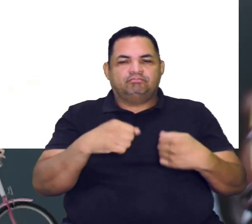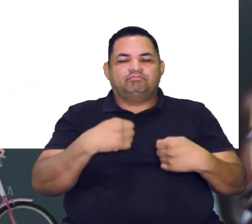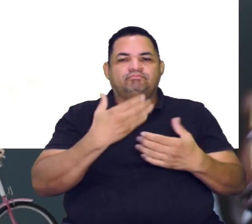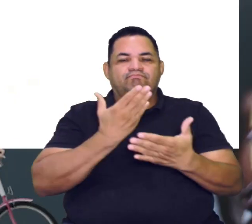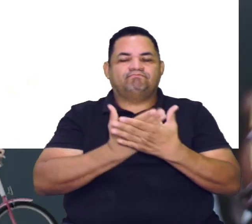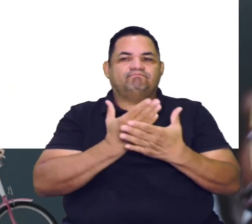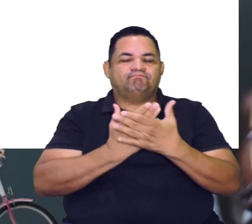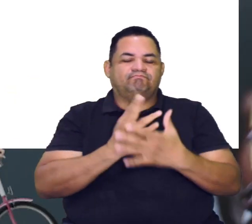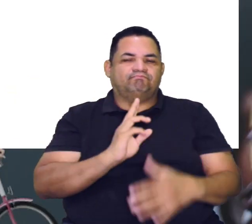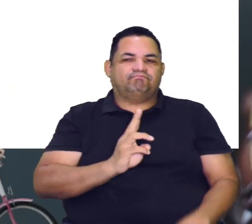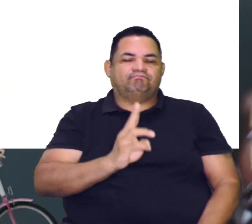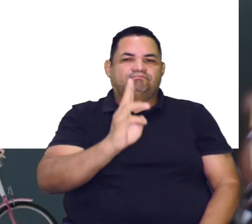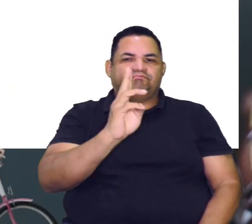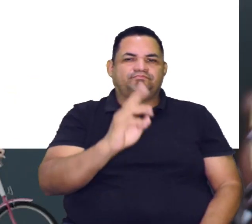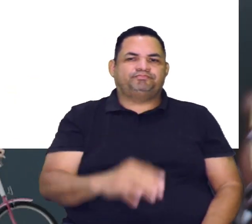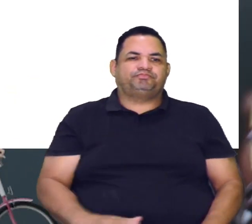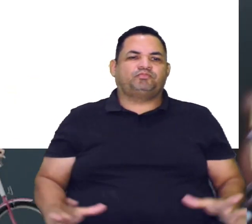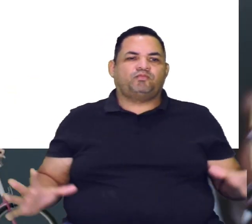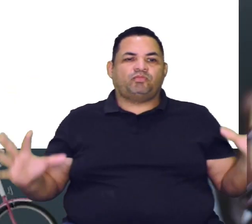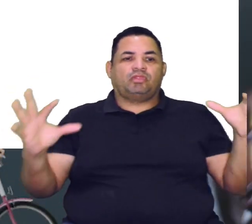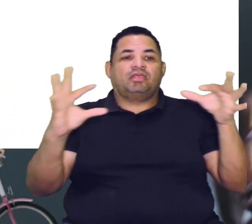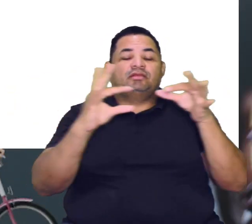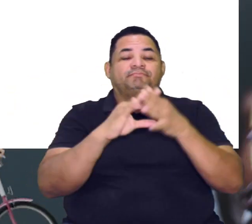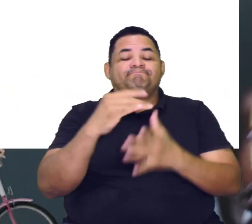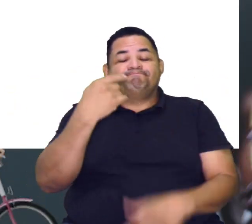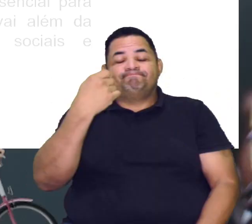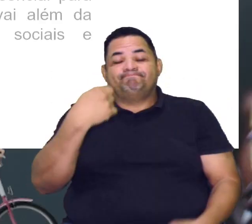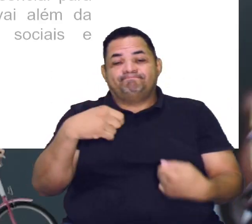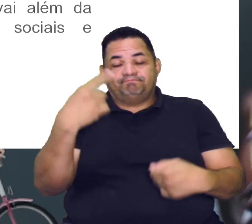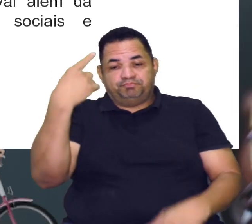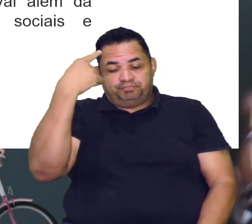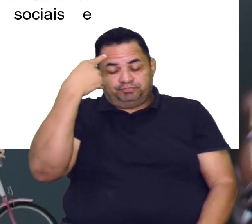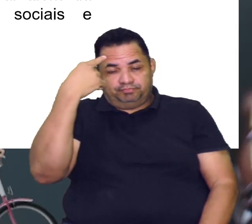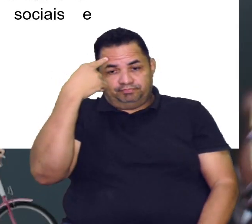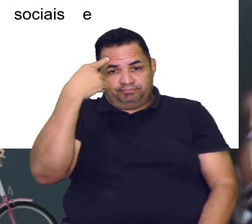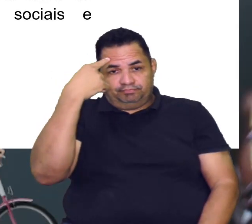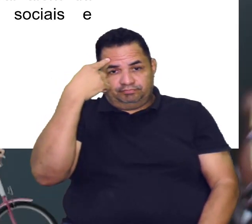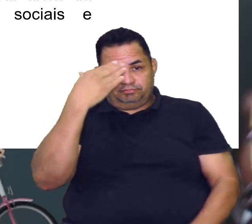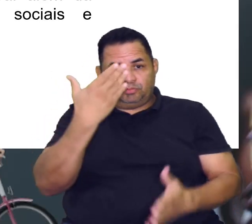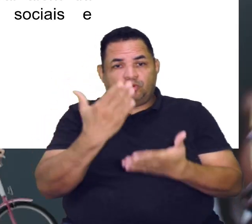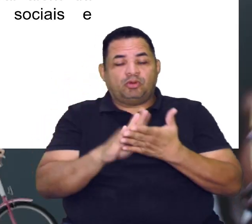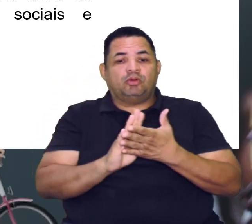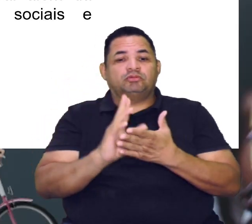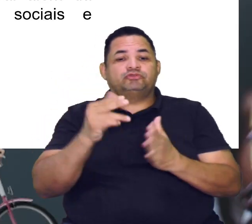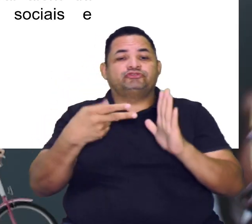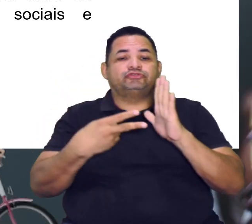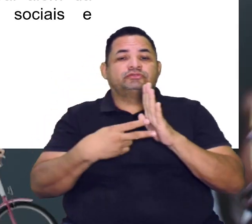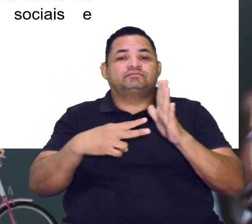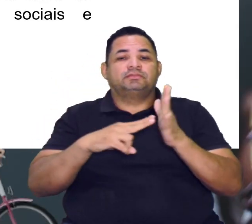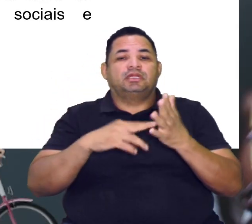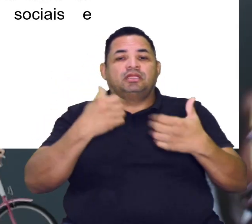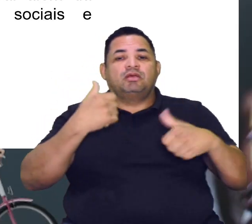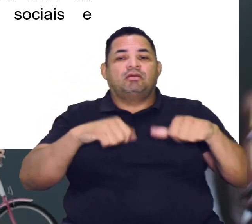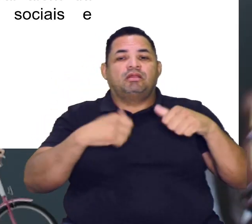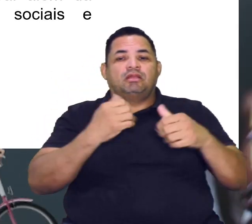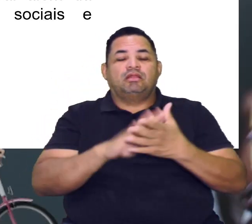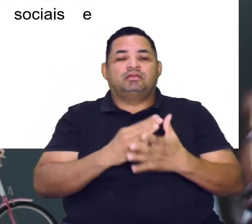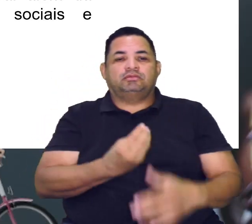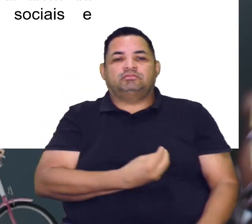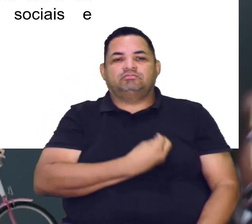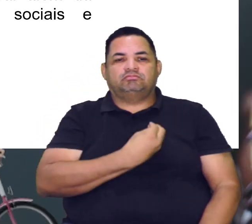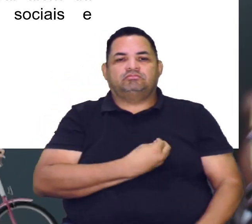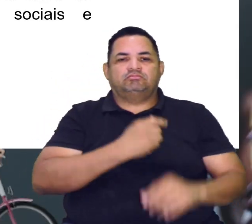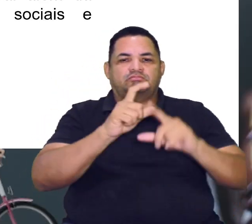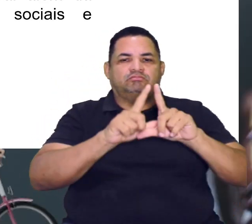aqui a respeito disso. Dentro desse contexto, eu preciso entender o que vem a ser qualidade de vida. E aí eu vou pedir para o meu